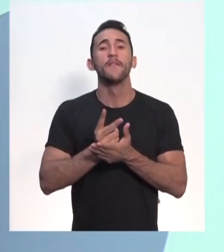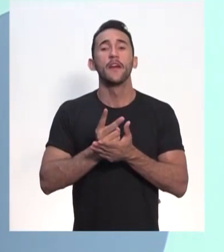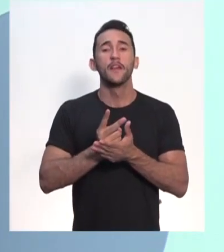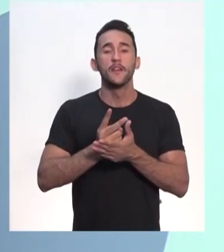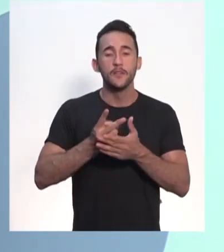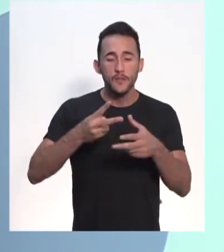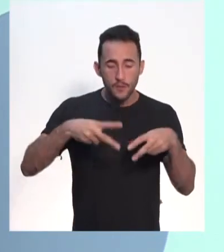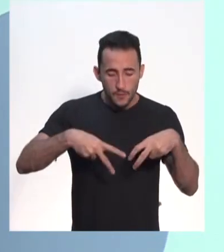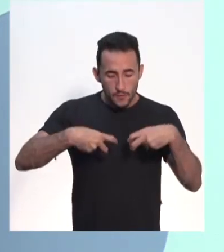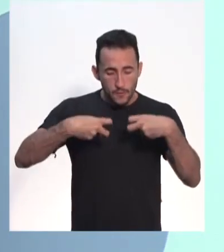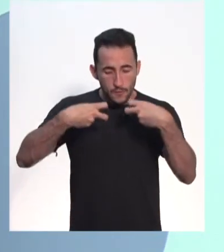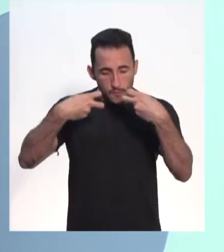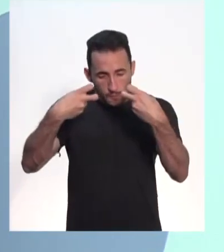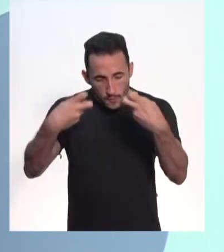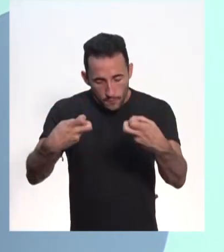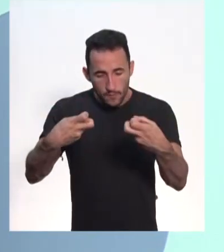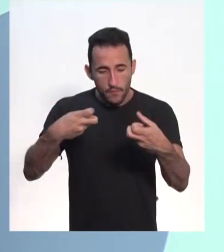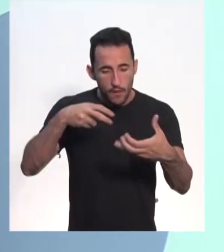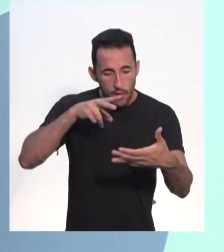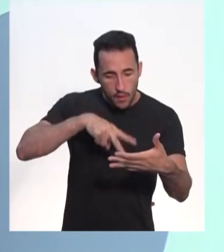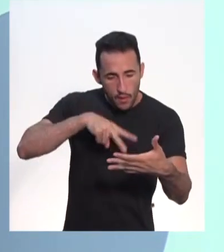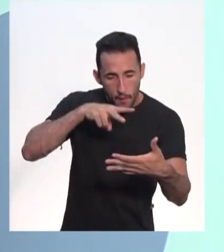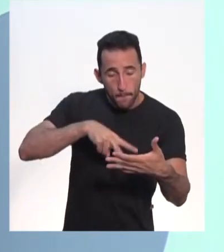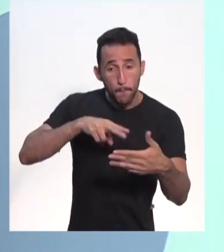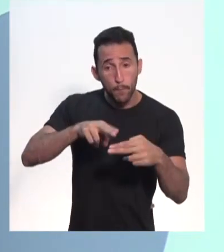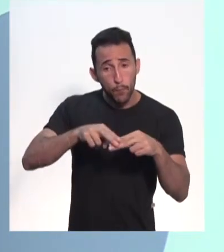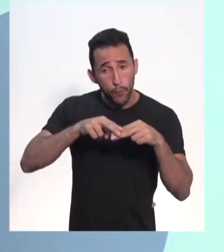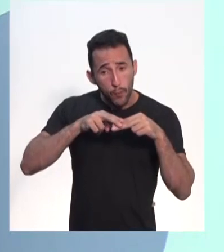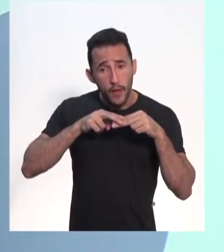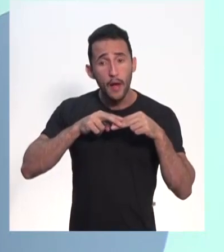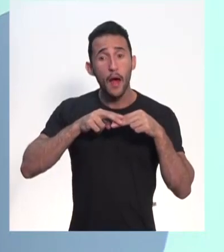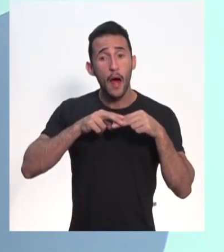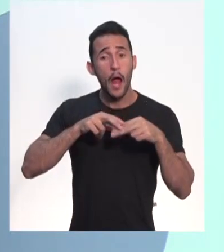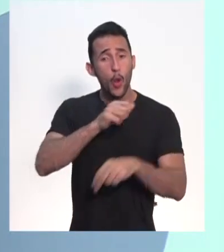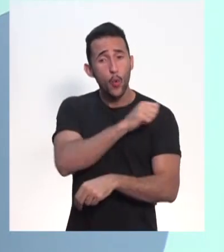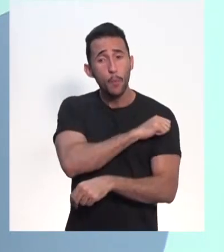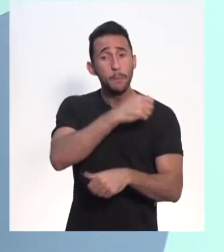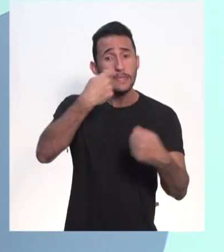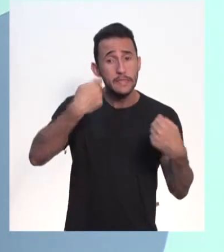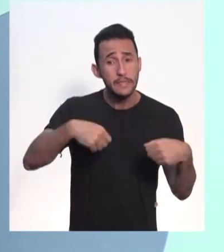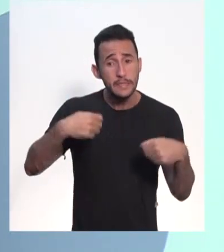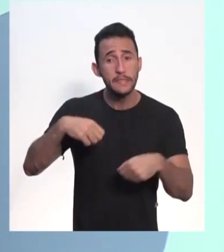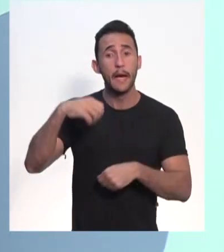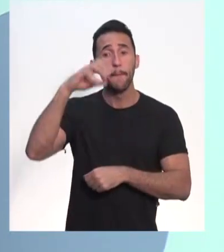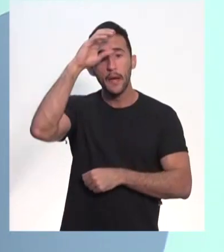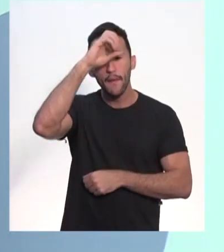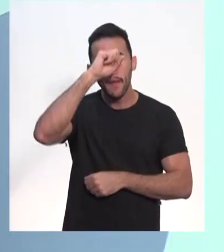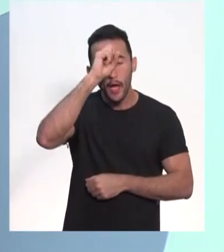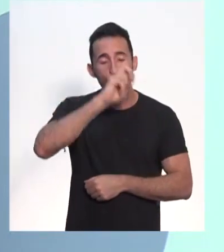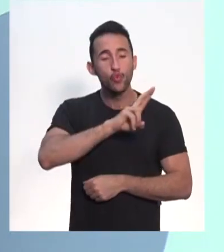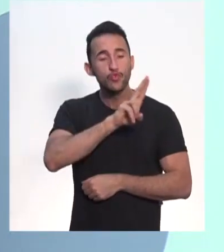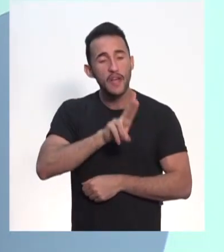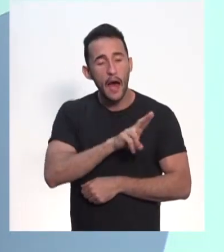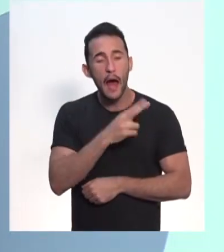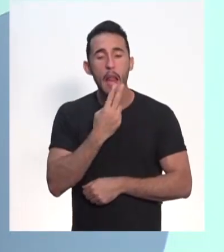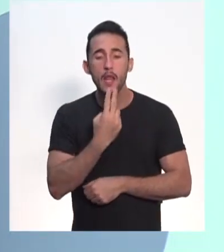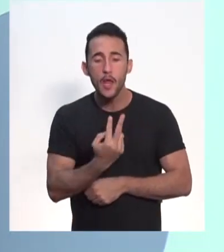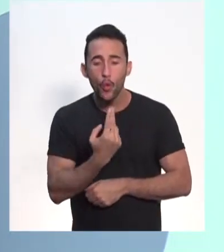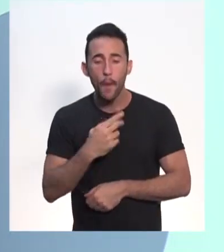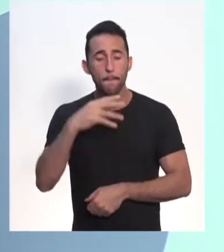todas as práticas dentro da aula. Mas a gente tem a possibilidade de levar essas práticas sociais